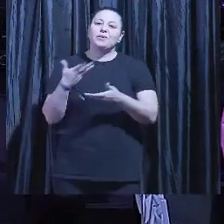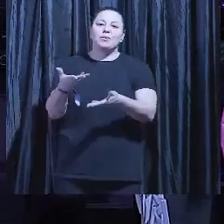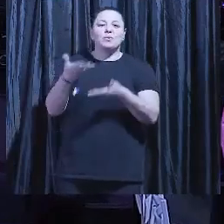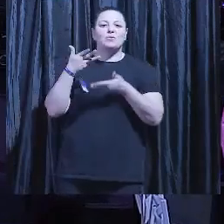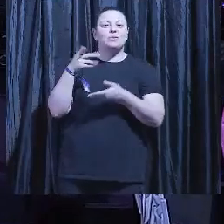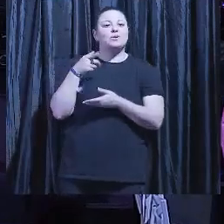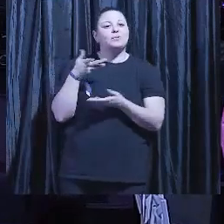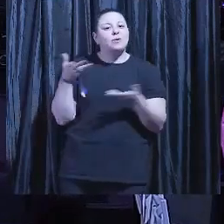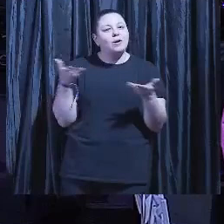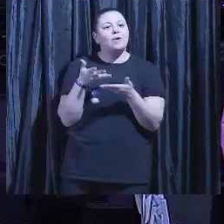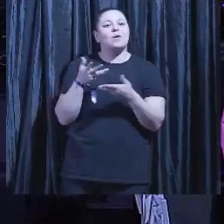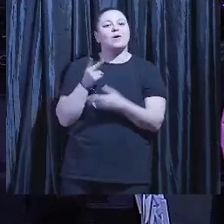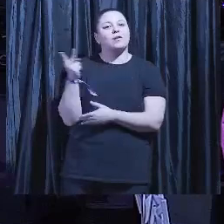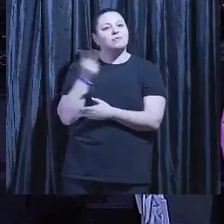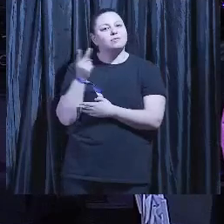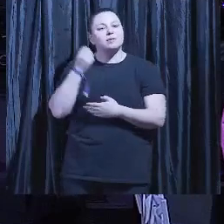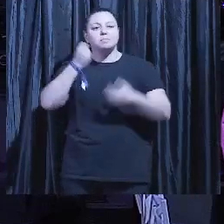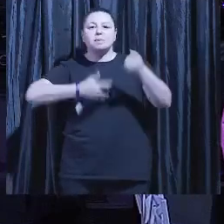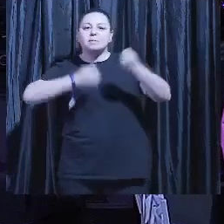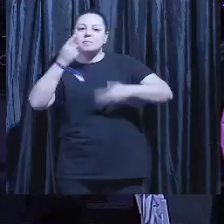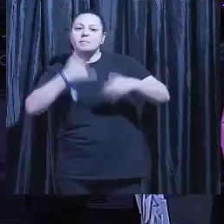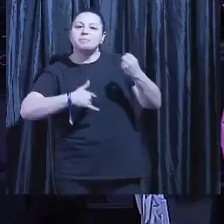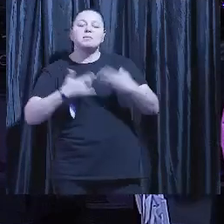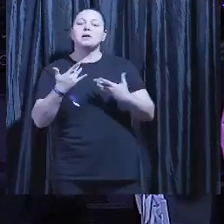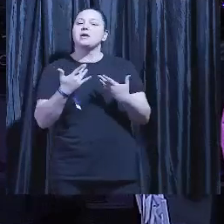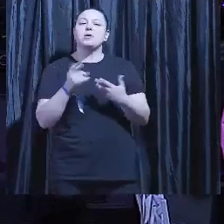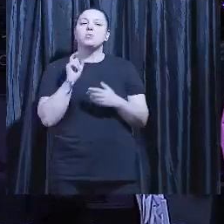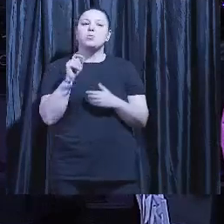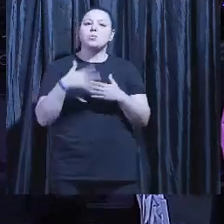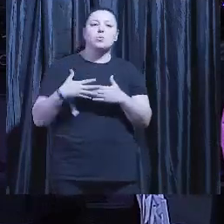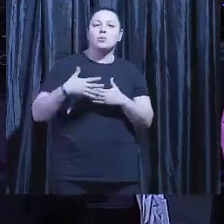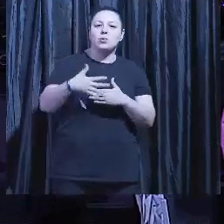fazer as considerações finais, o que vem pela frente. A